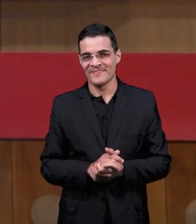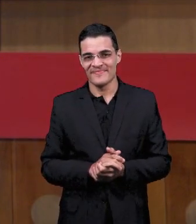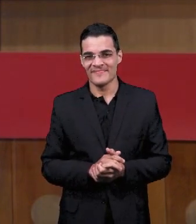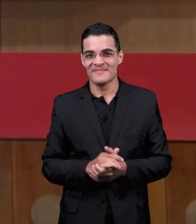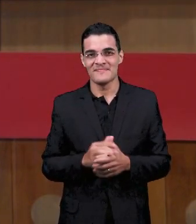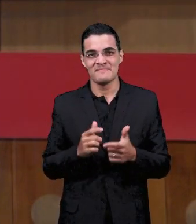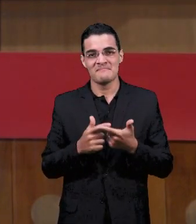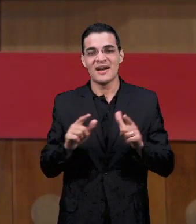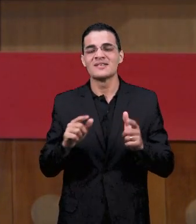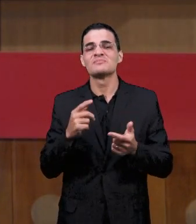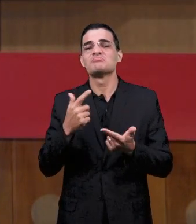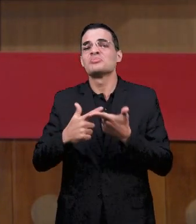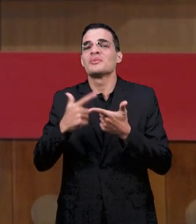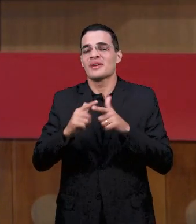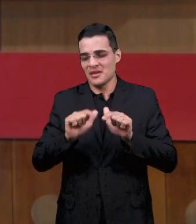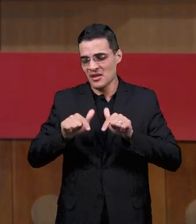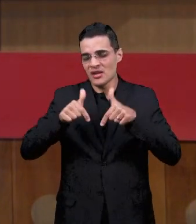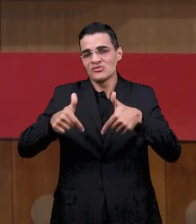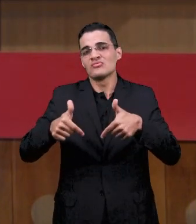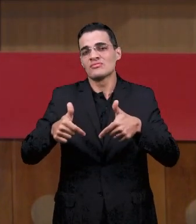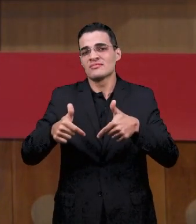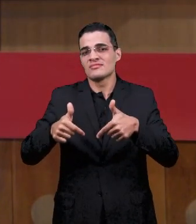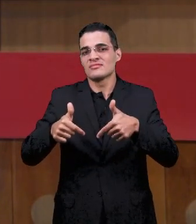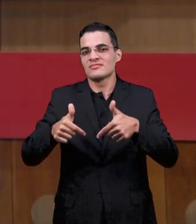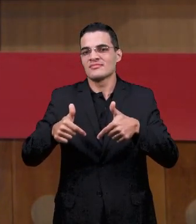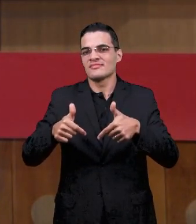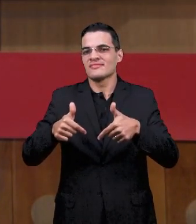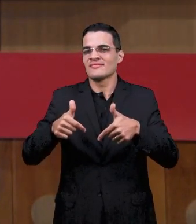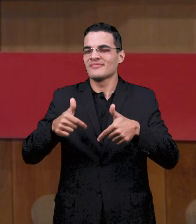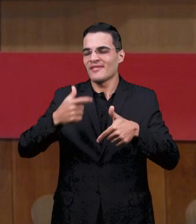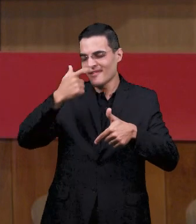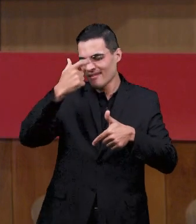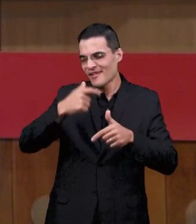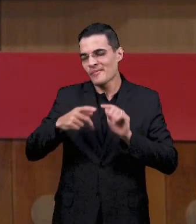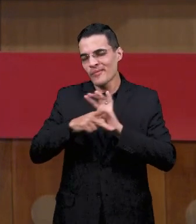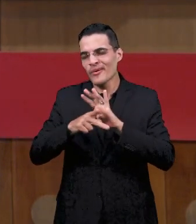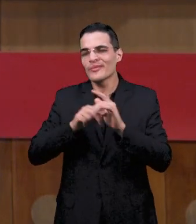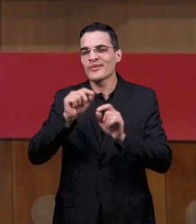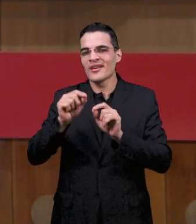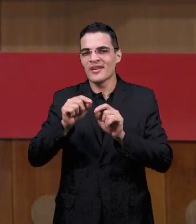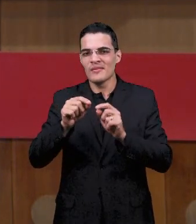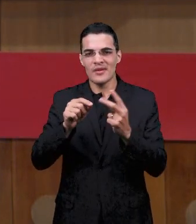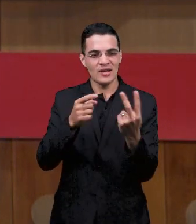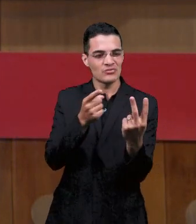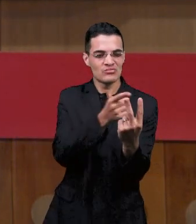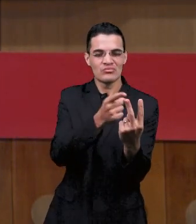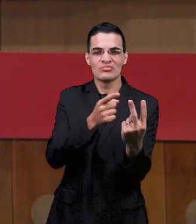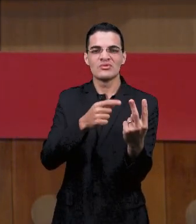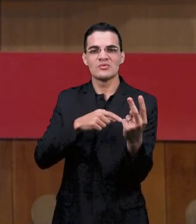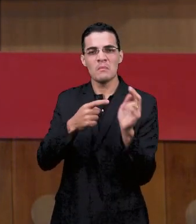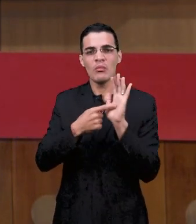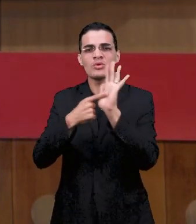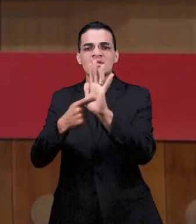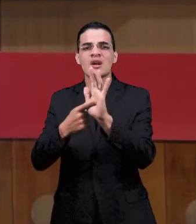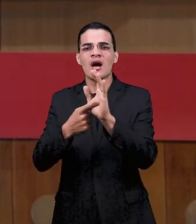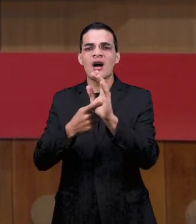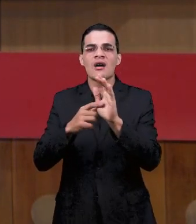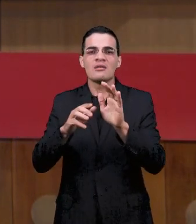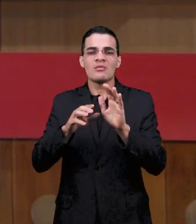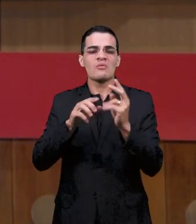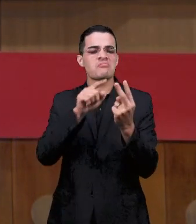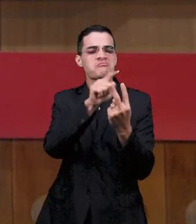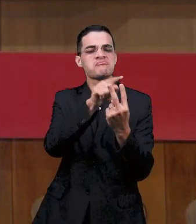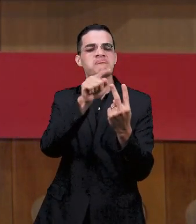Mas por que ele fez isso? Ele fez para que as pessoas se revelassem, para que as